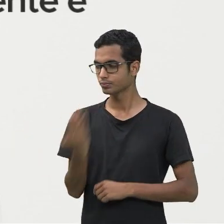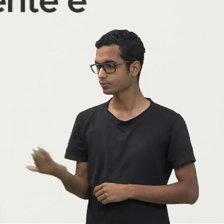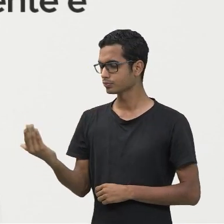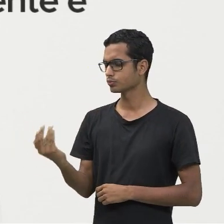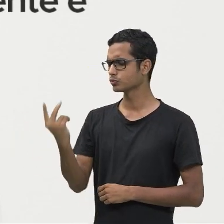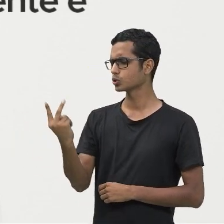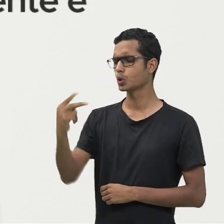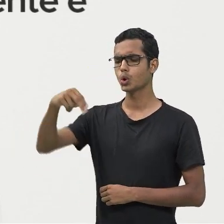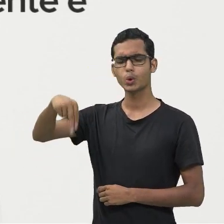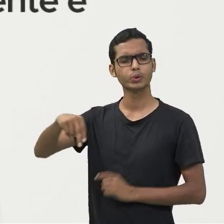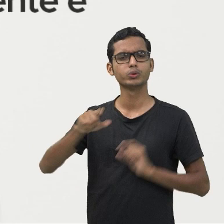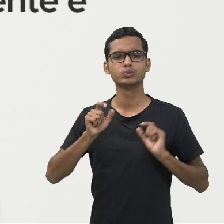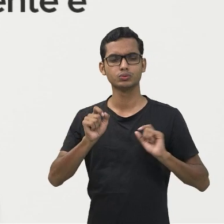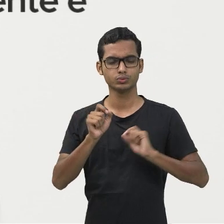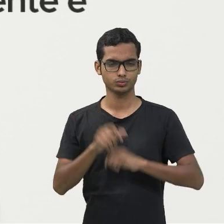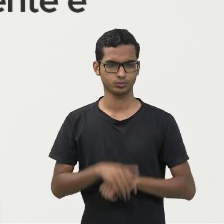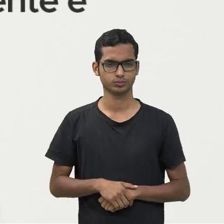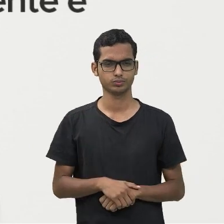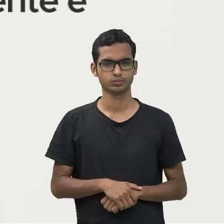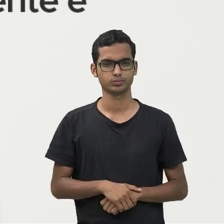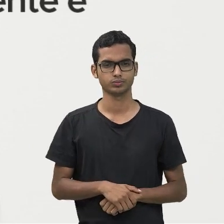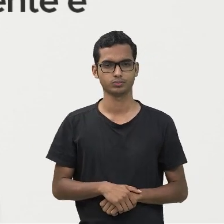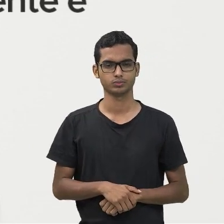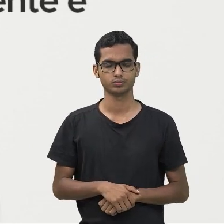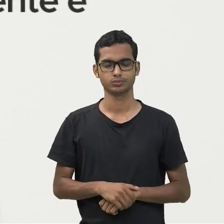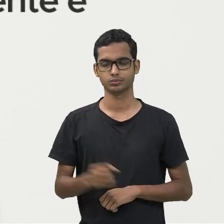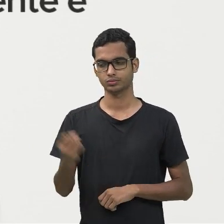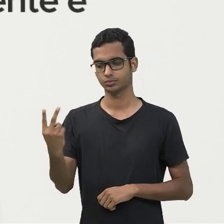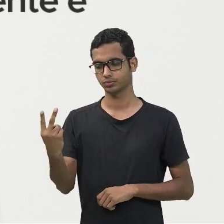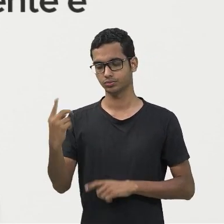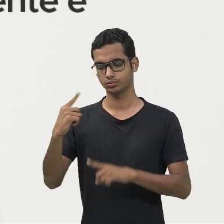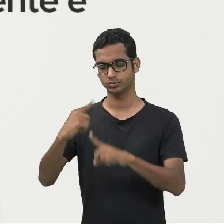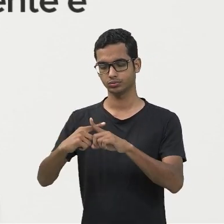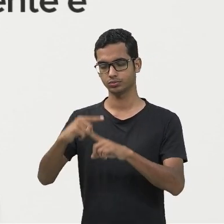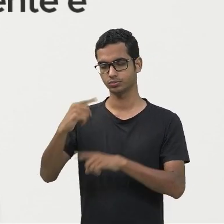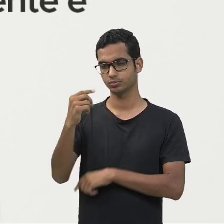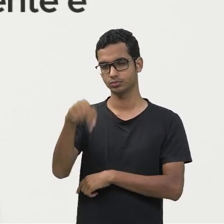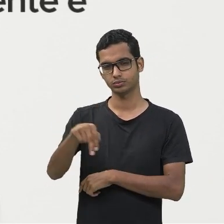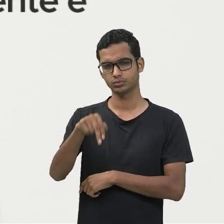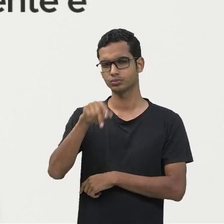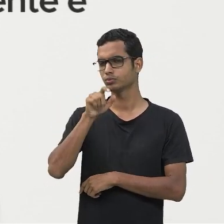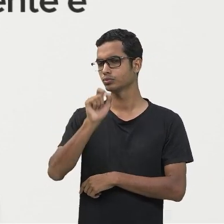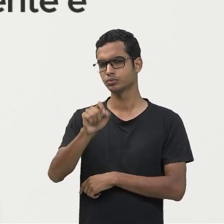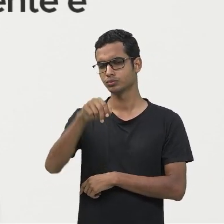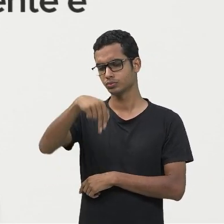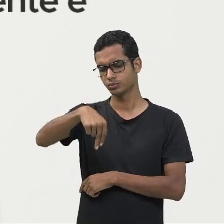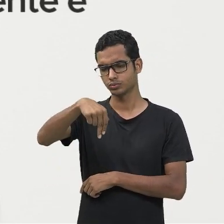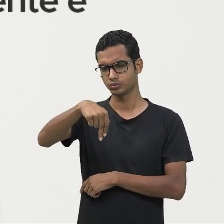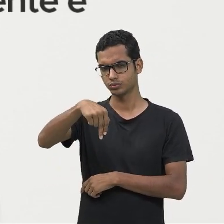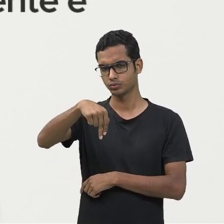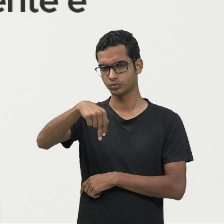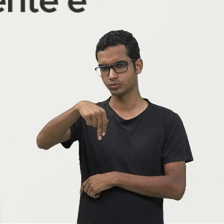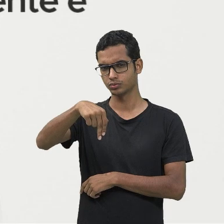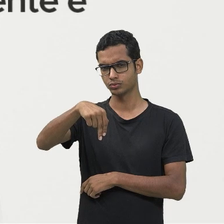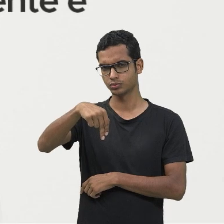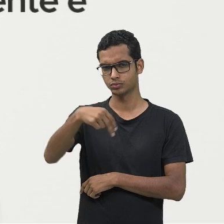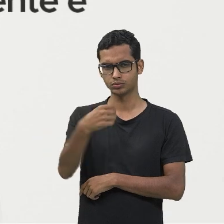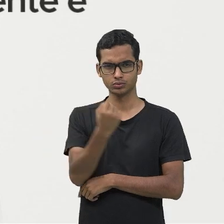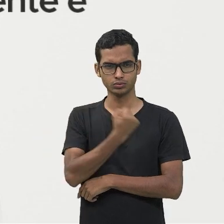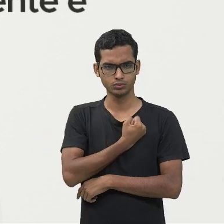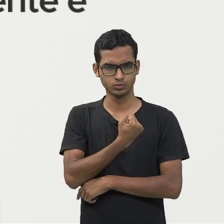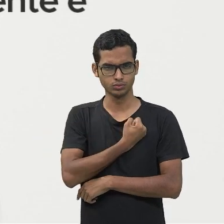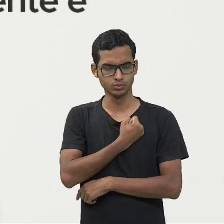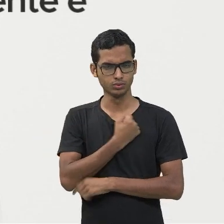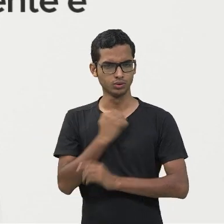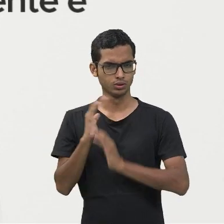quê? 2 vezes o n. E quem vai ser esse n? Exatamente estes números que estão aqui,